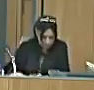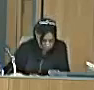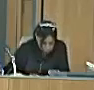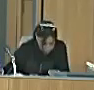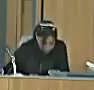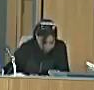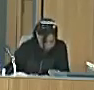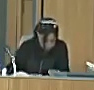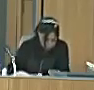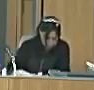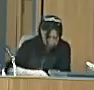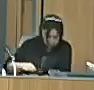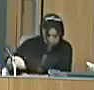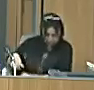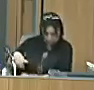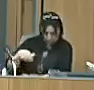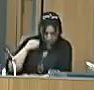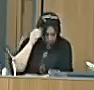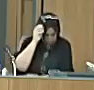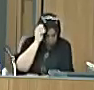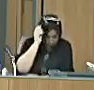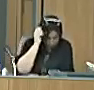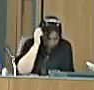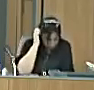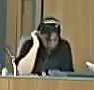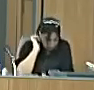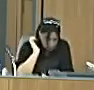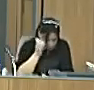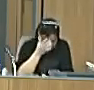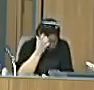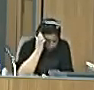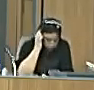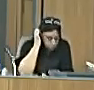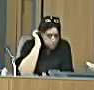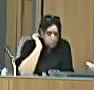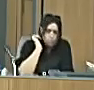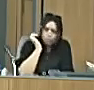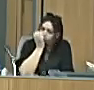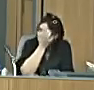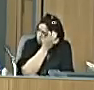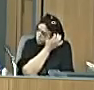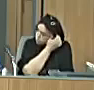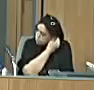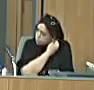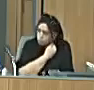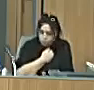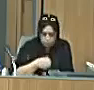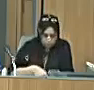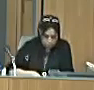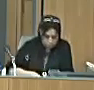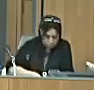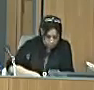senhoras lembrem-se os secretários estão aqui para ouvir as contribuições